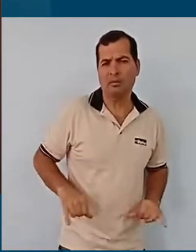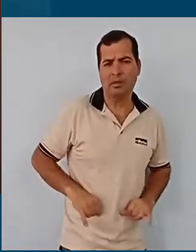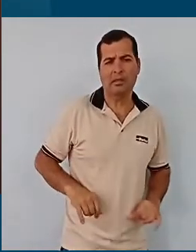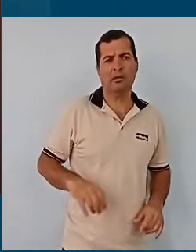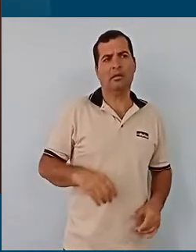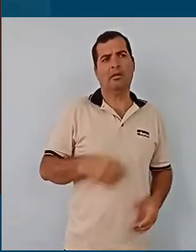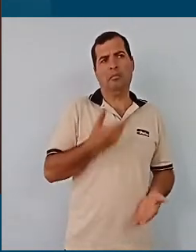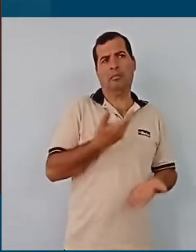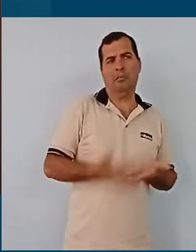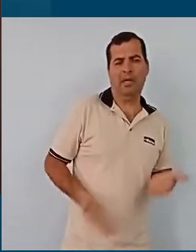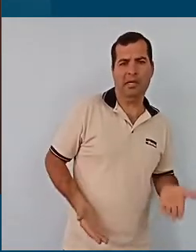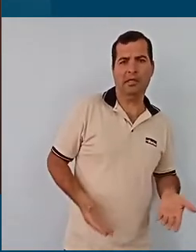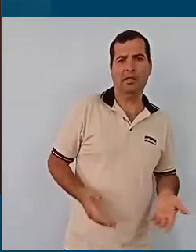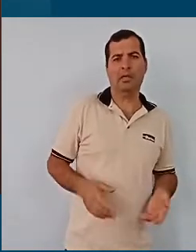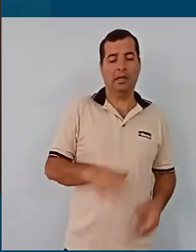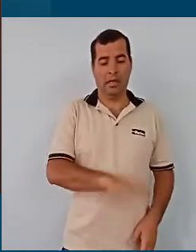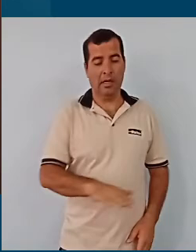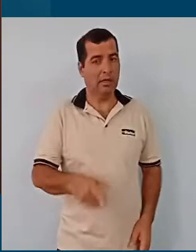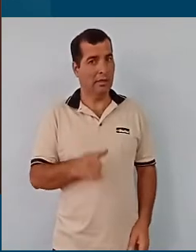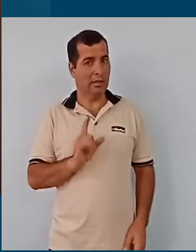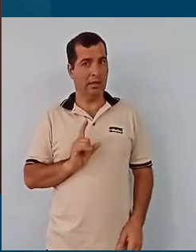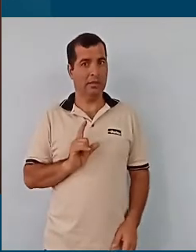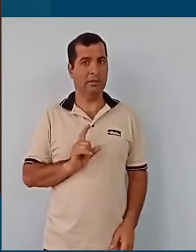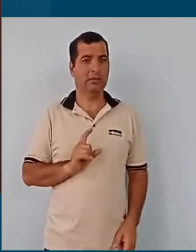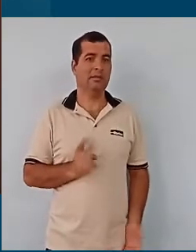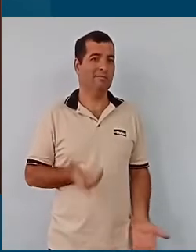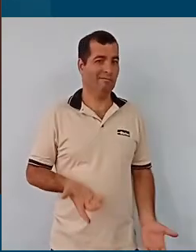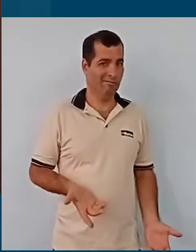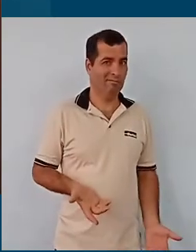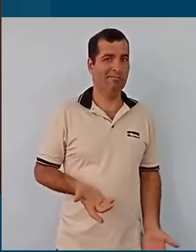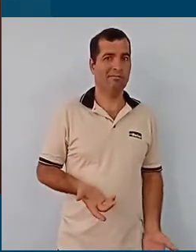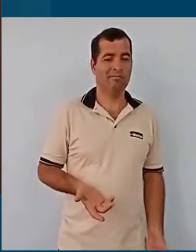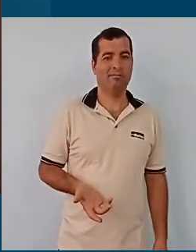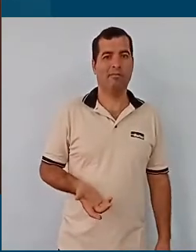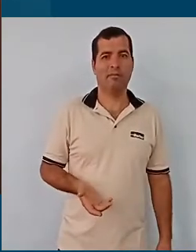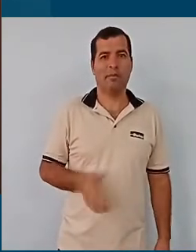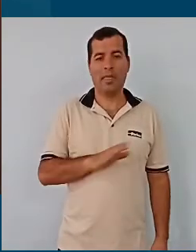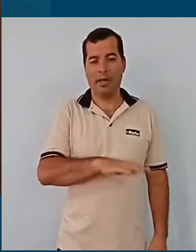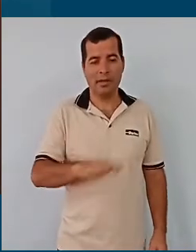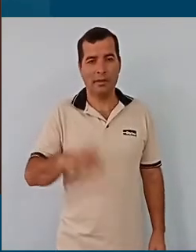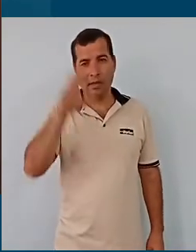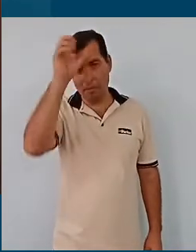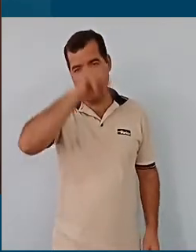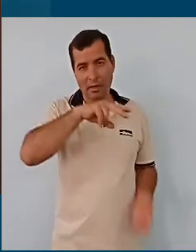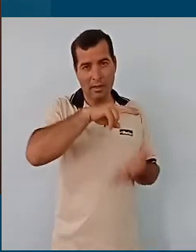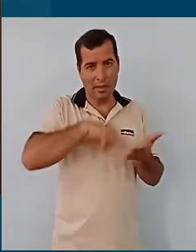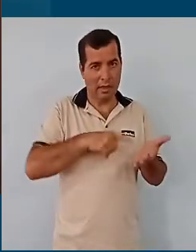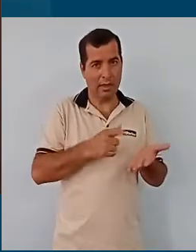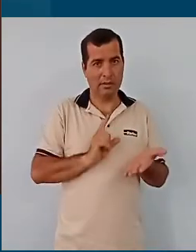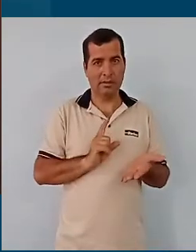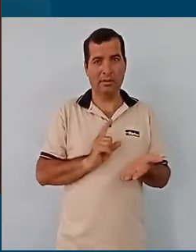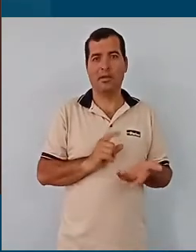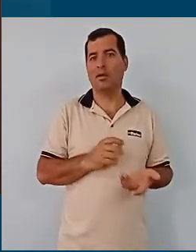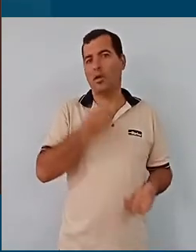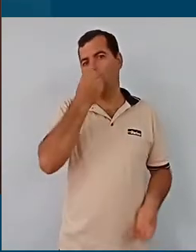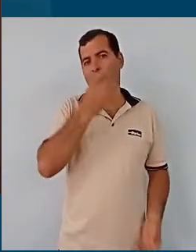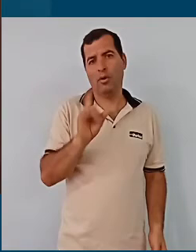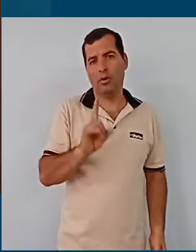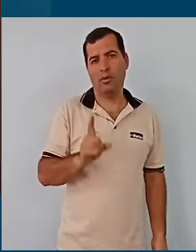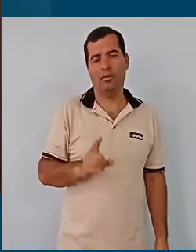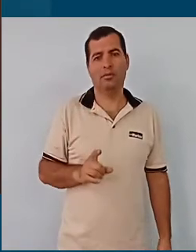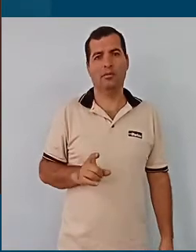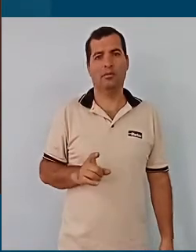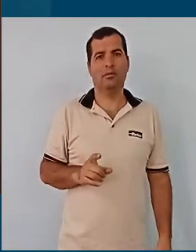uma criança para aprender a ler prematuramente, aprender a ler prematuramente é ineficaz